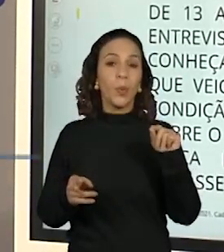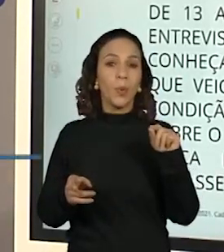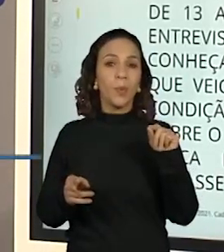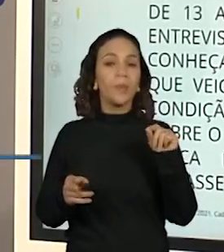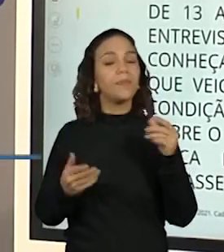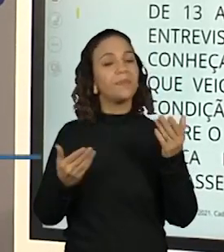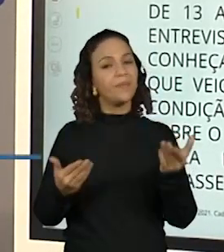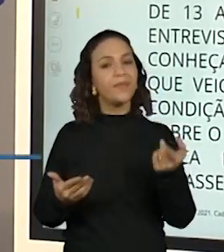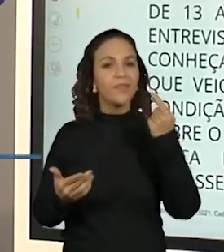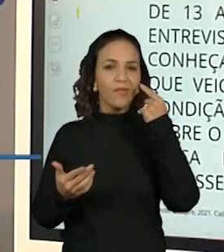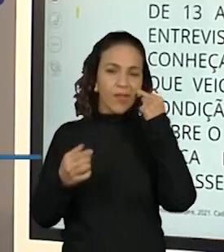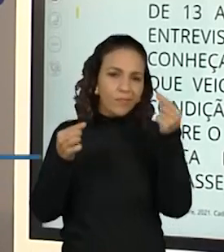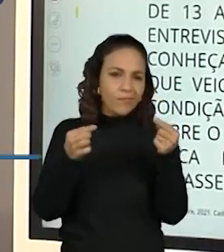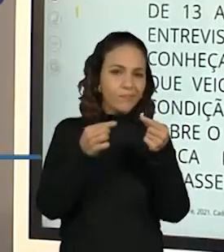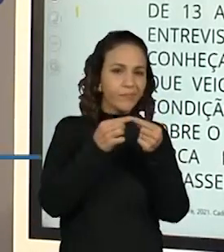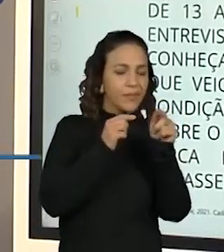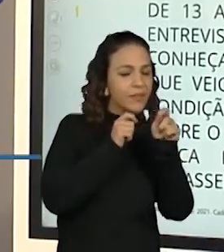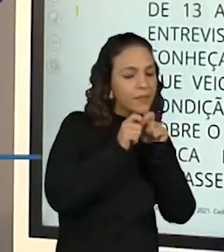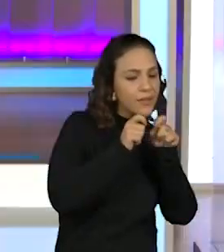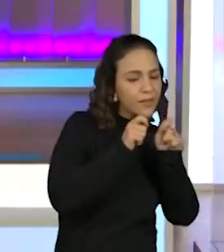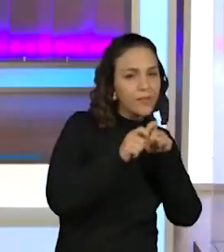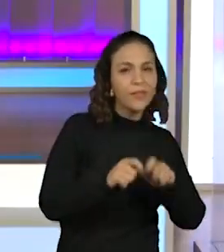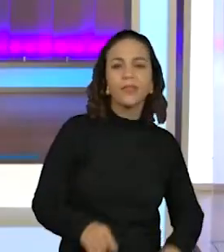estudo de uma entrevista.